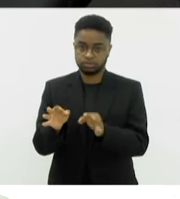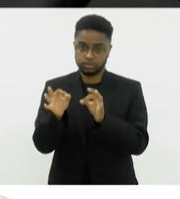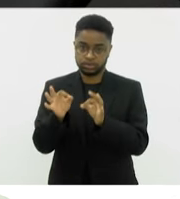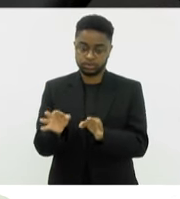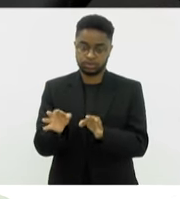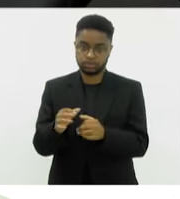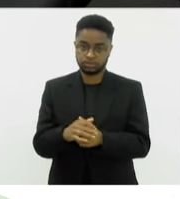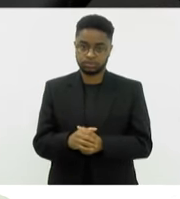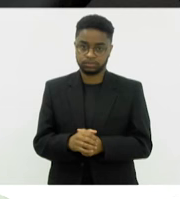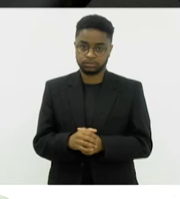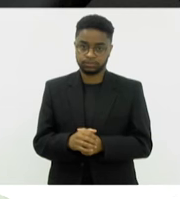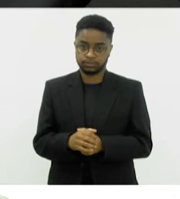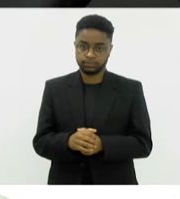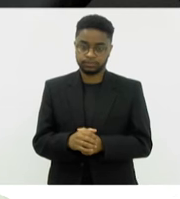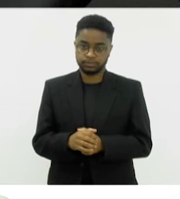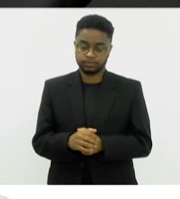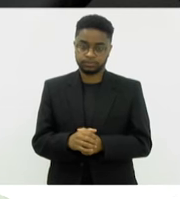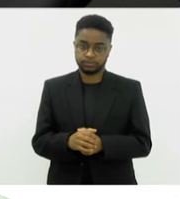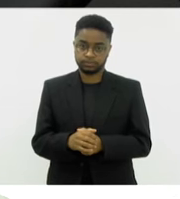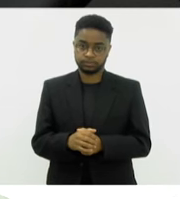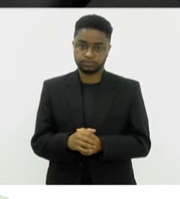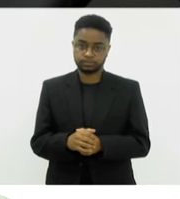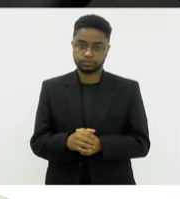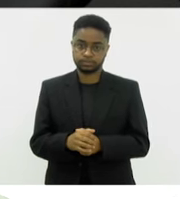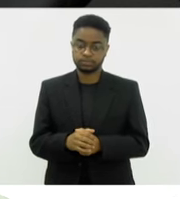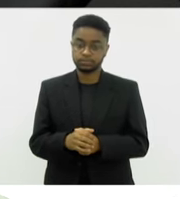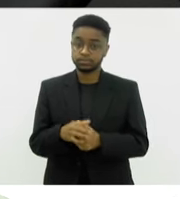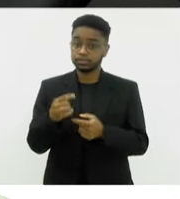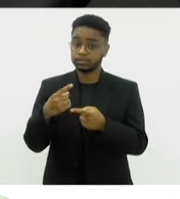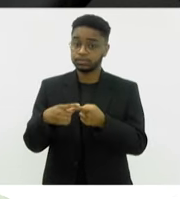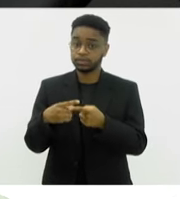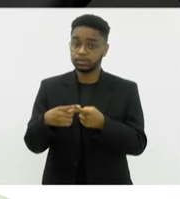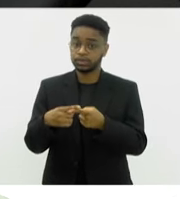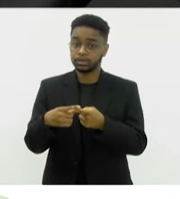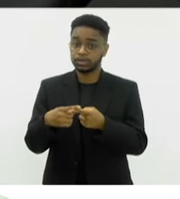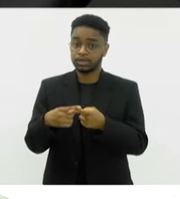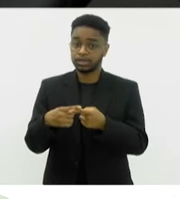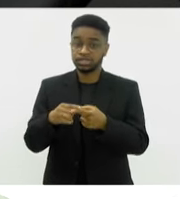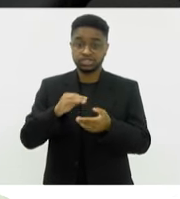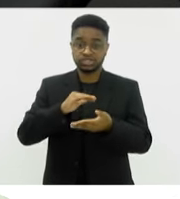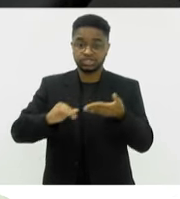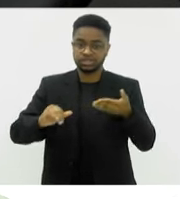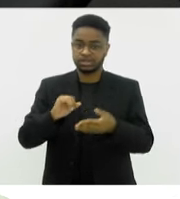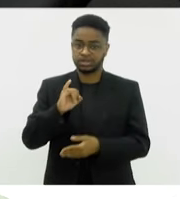correto. Porque está zerando o ICMS.